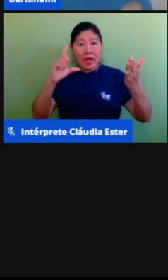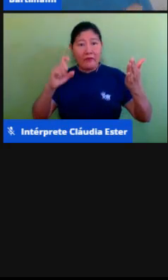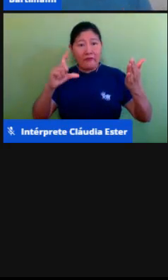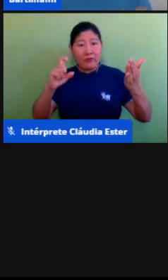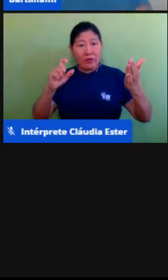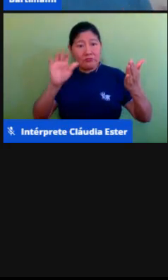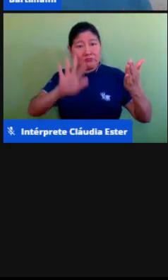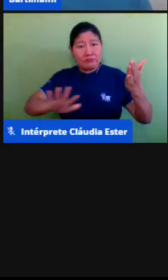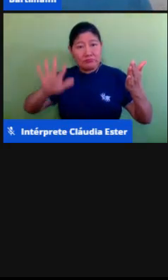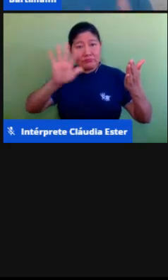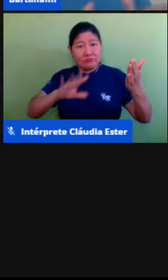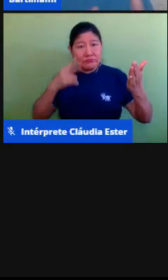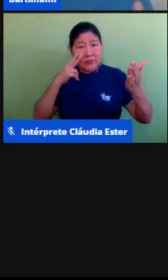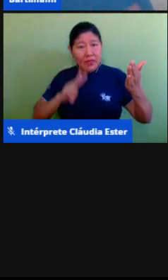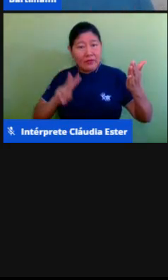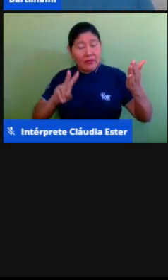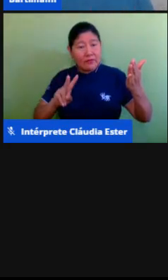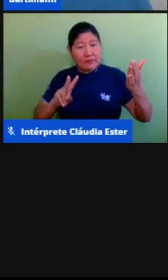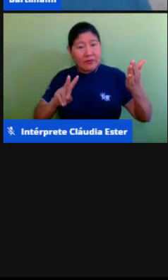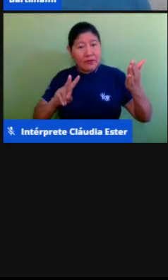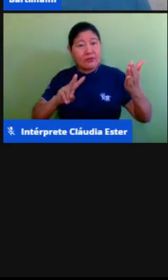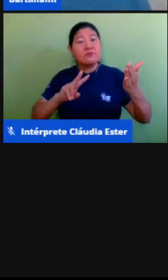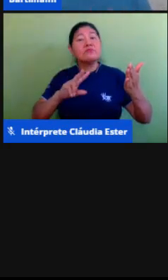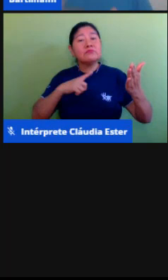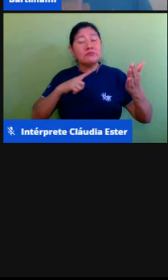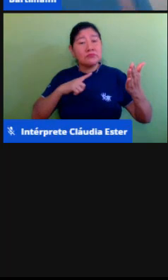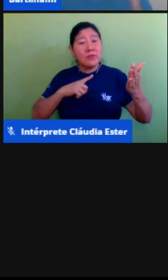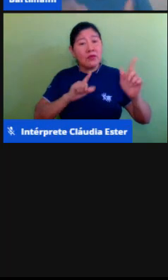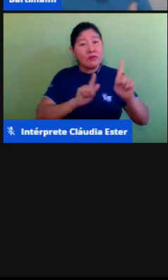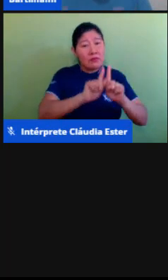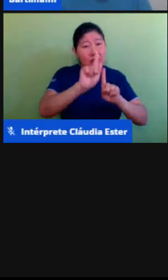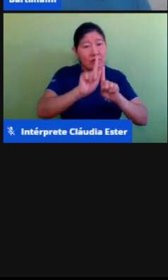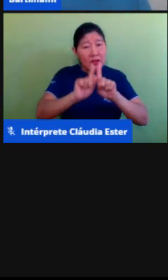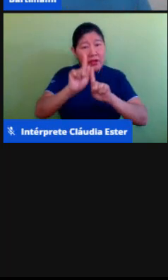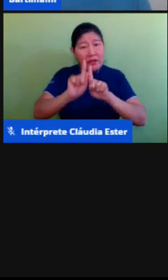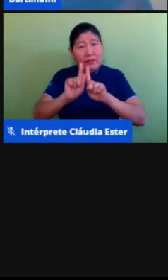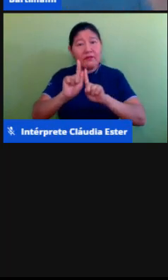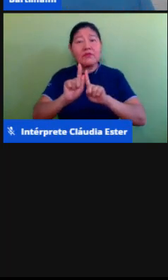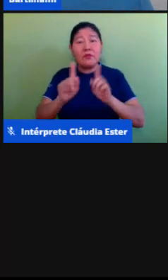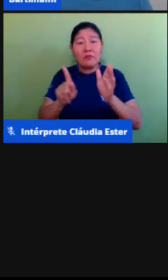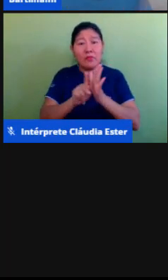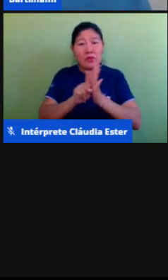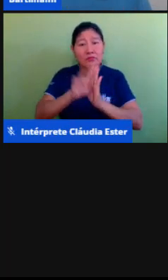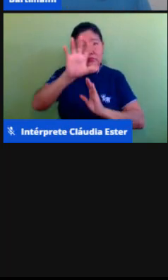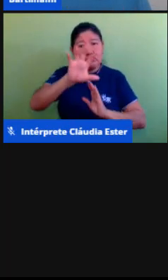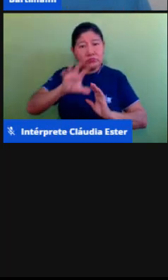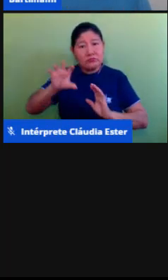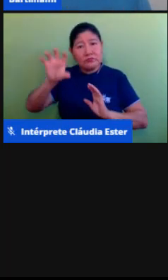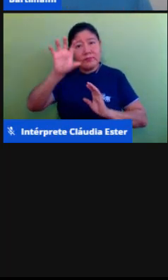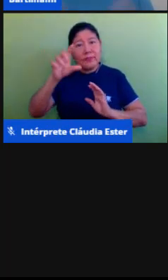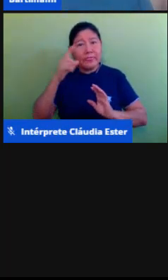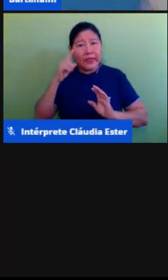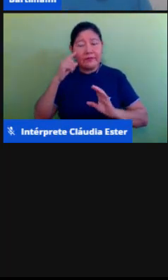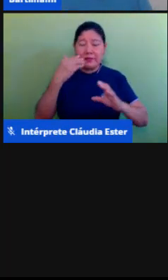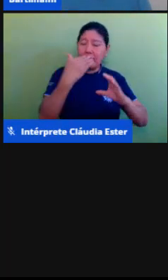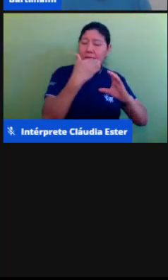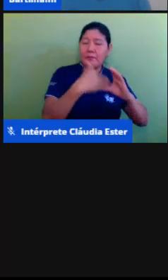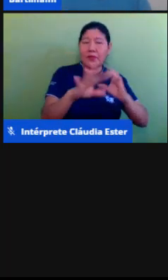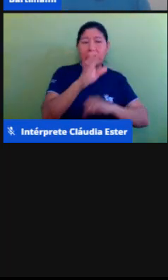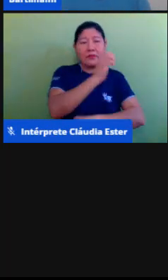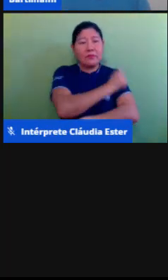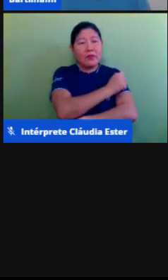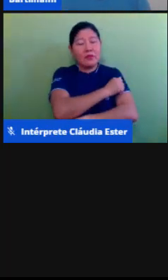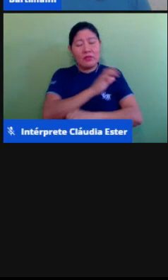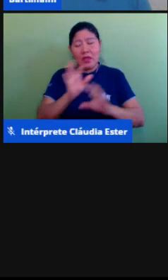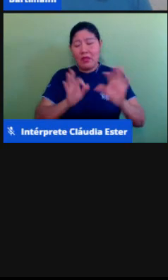você, os infográficos. Clica, faz o download, analisa esse material e aí você compartilha com o aluno, elabora a